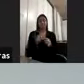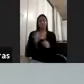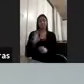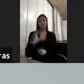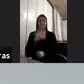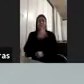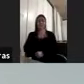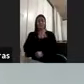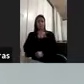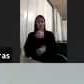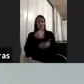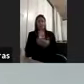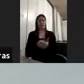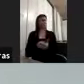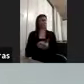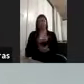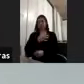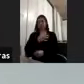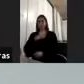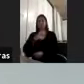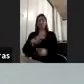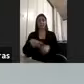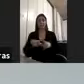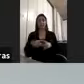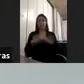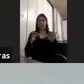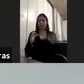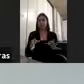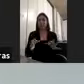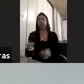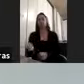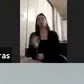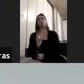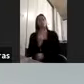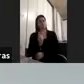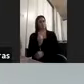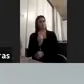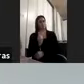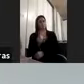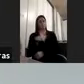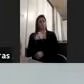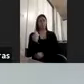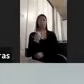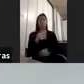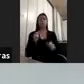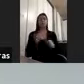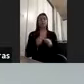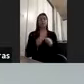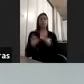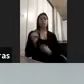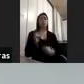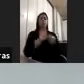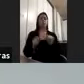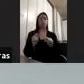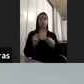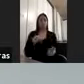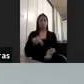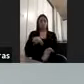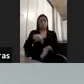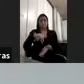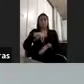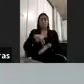é justo isso. Então, o que nós acionamos aqui, eu acionei e estive a convite da